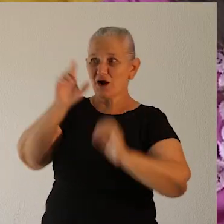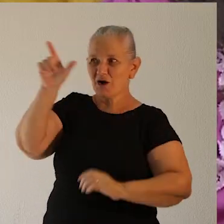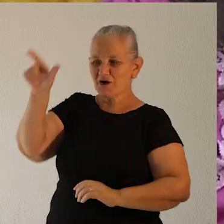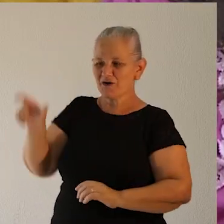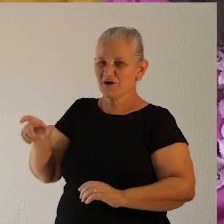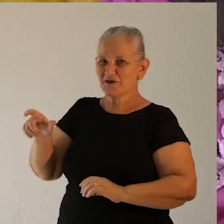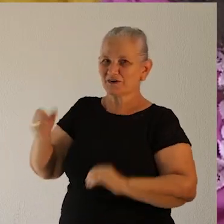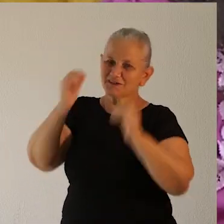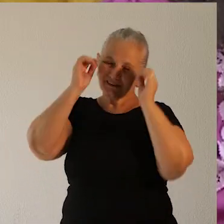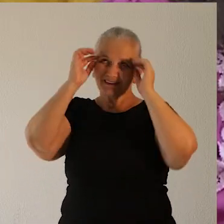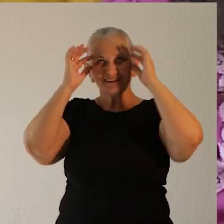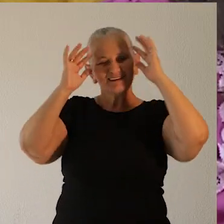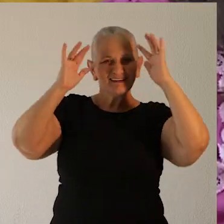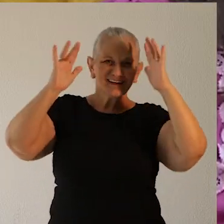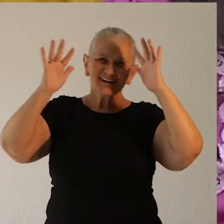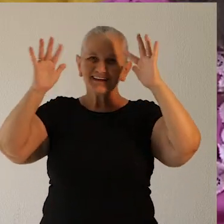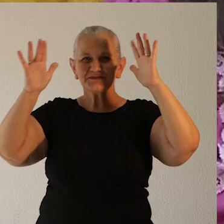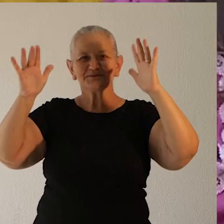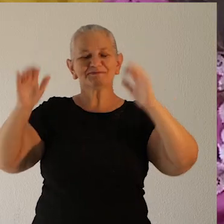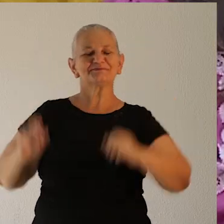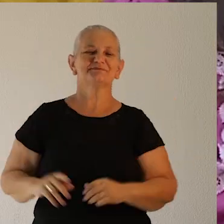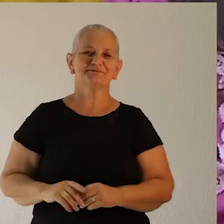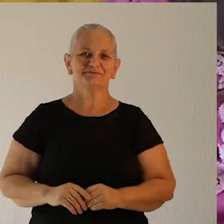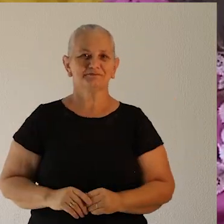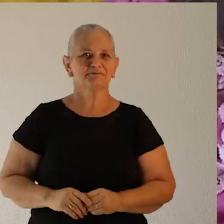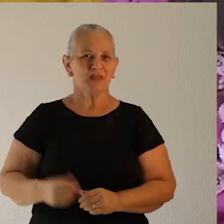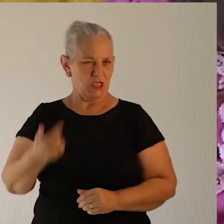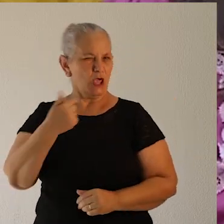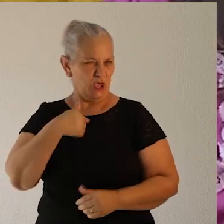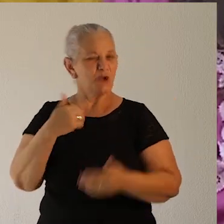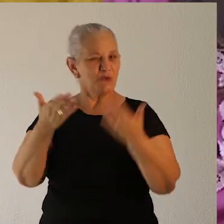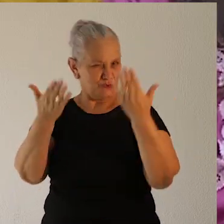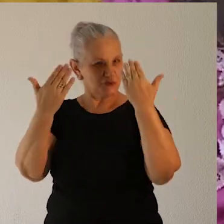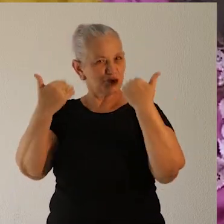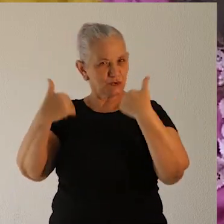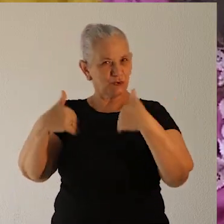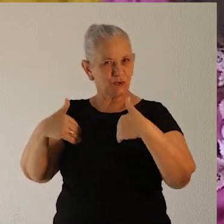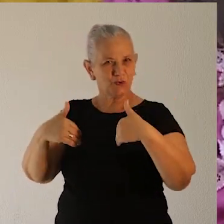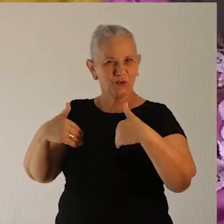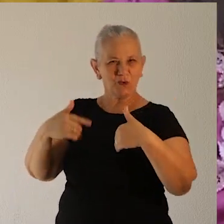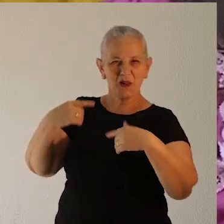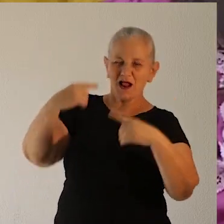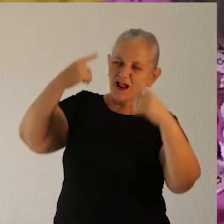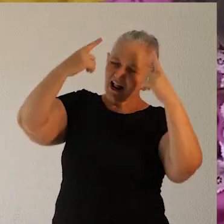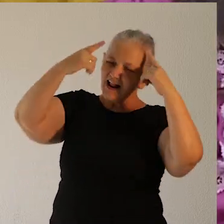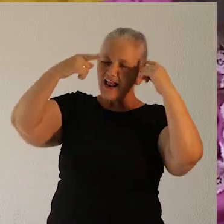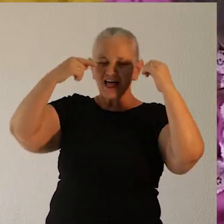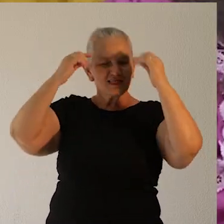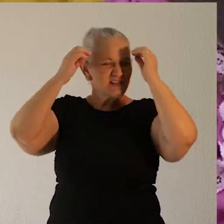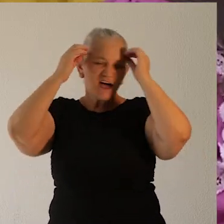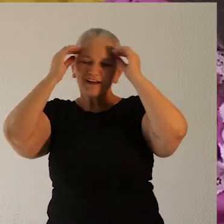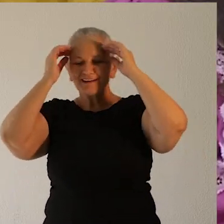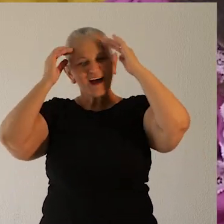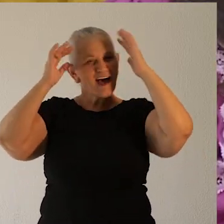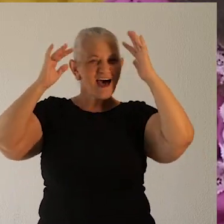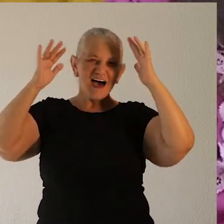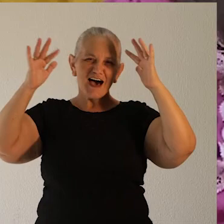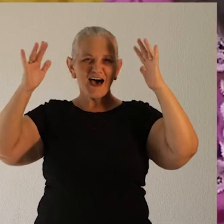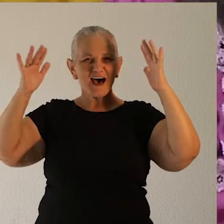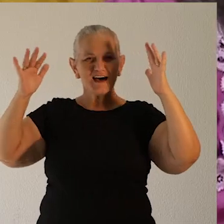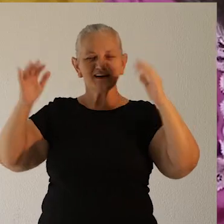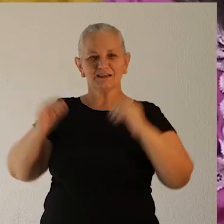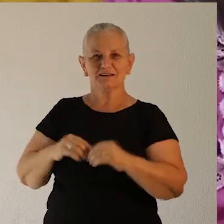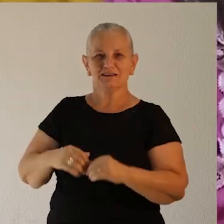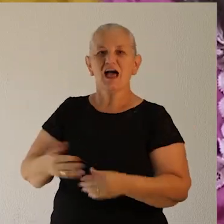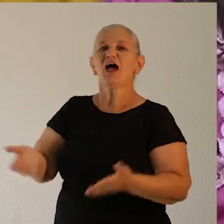Silvio Cuca, Silvio Cuca, Silvio Cuca, lelé da cuca. Eu